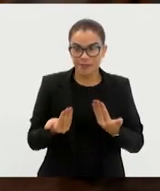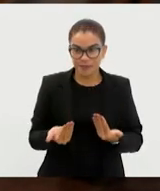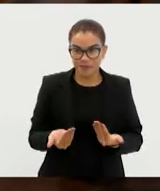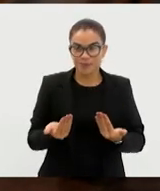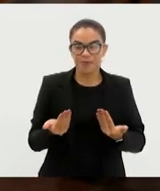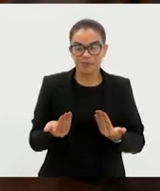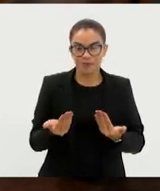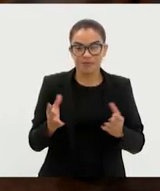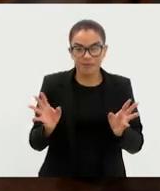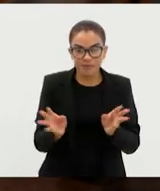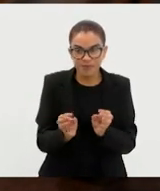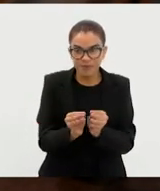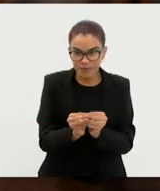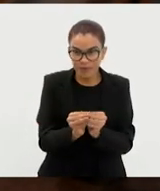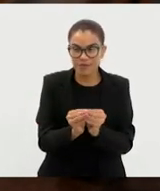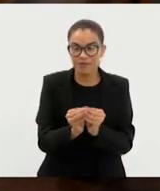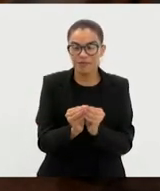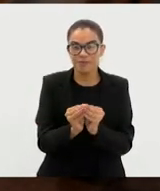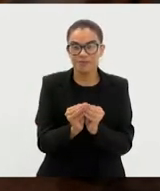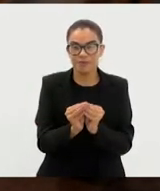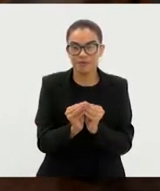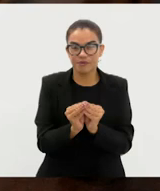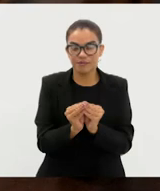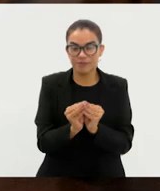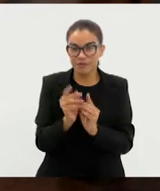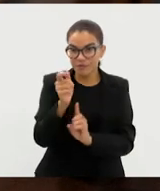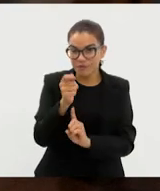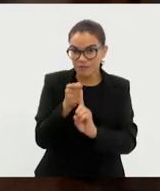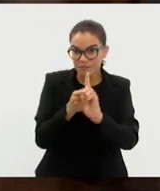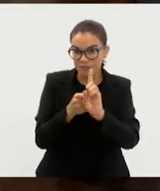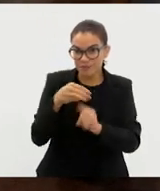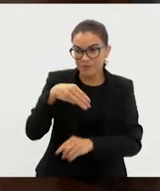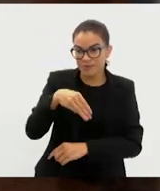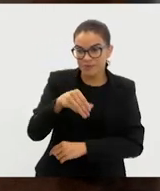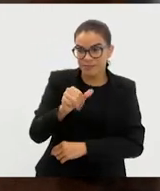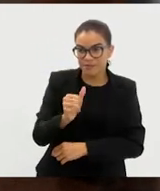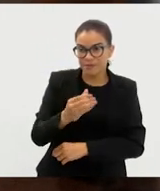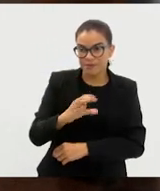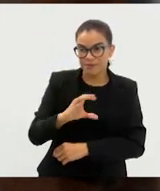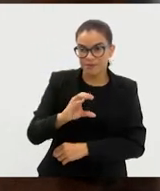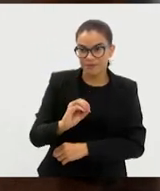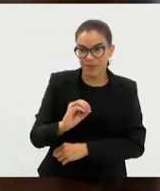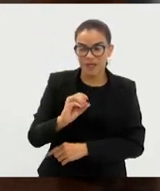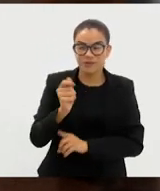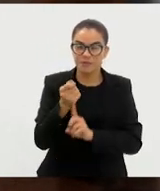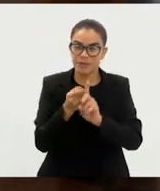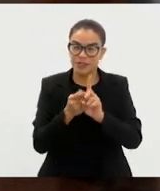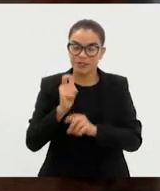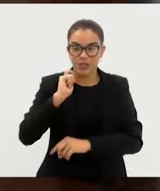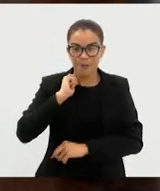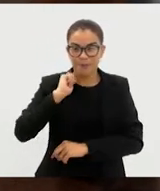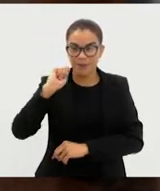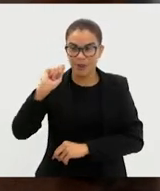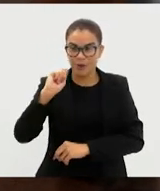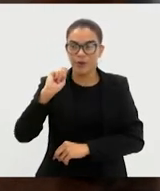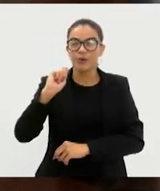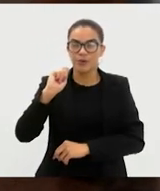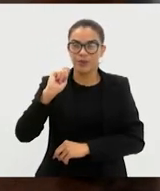presumo, então, que nesse mês de março, abril, estourando,